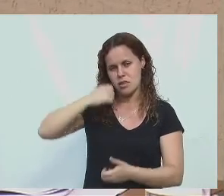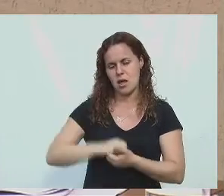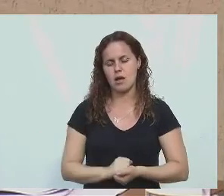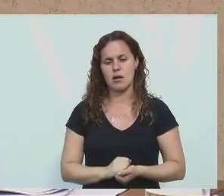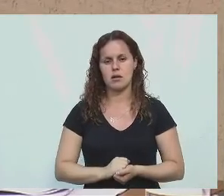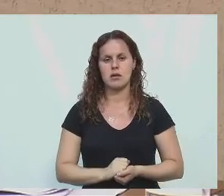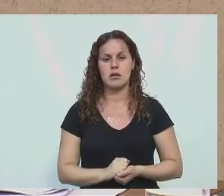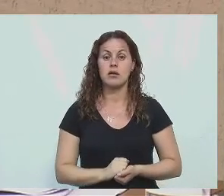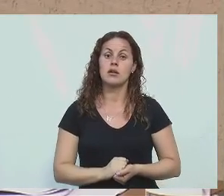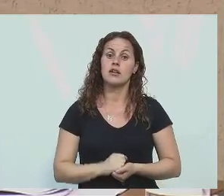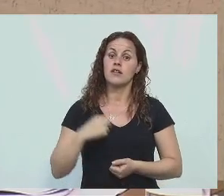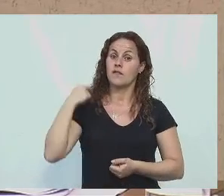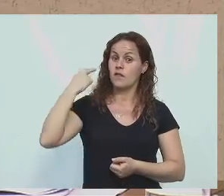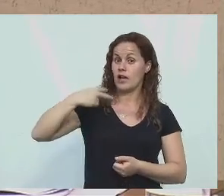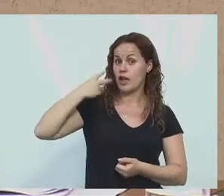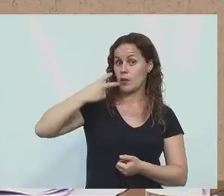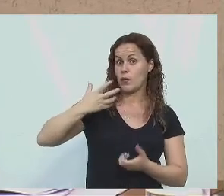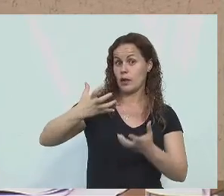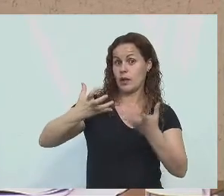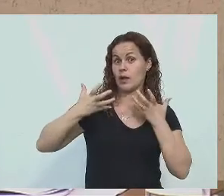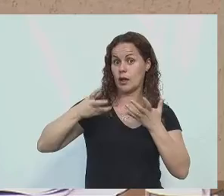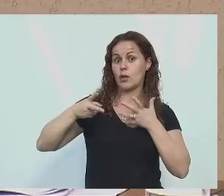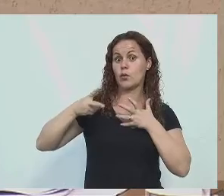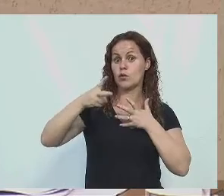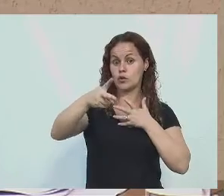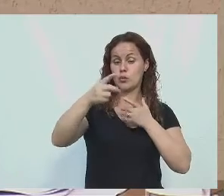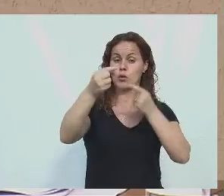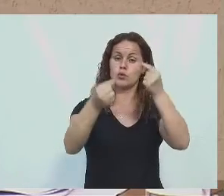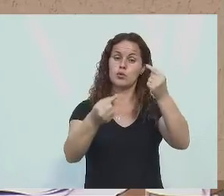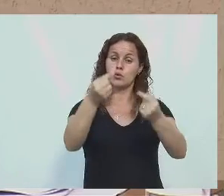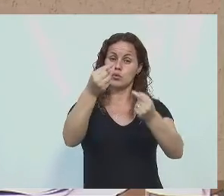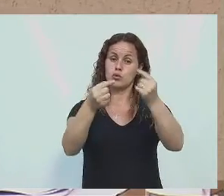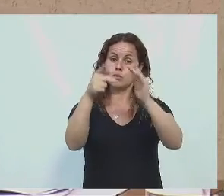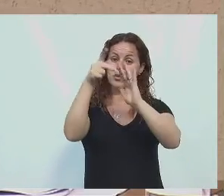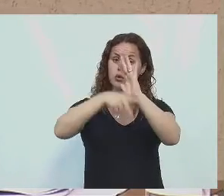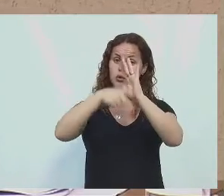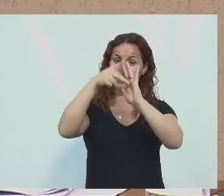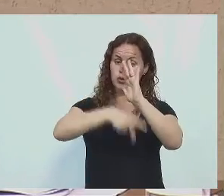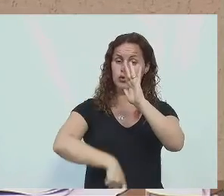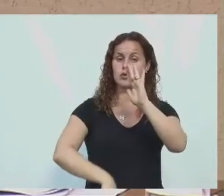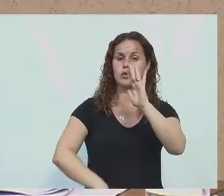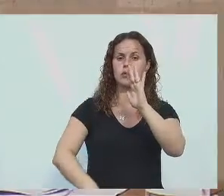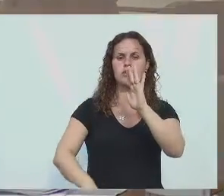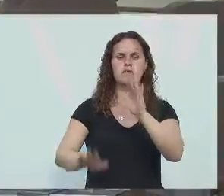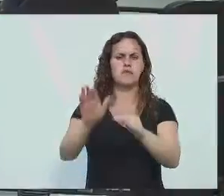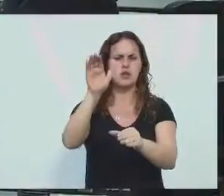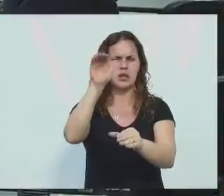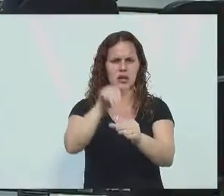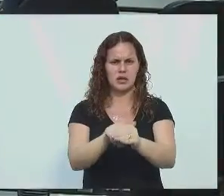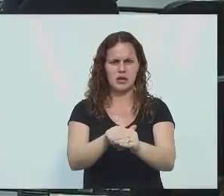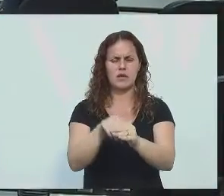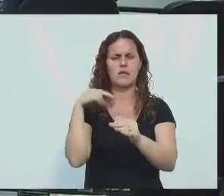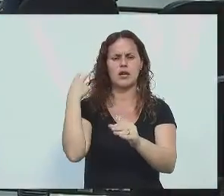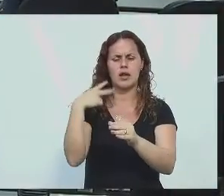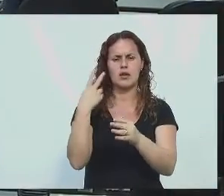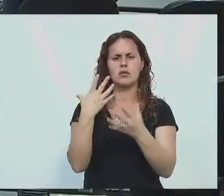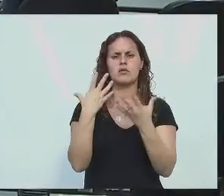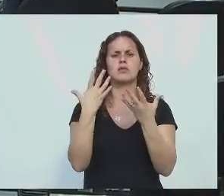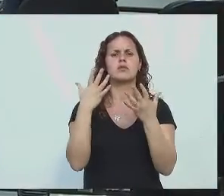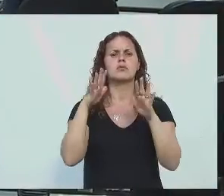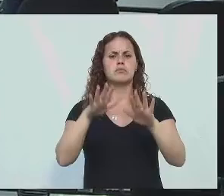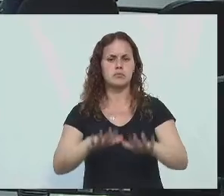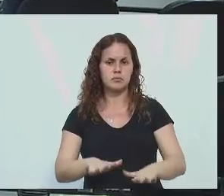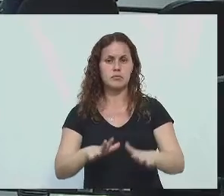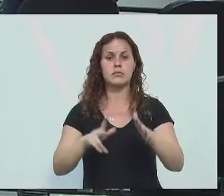vereadores que queiram continuar a discussão do projeto, projeto em votação, vereadores favoráveis, permaneçam como